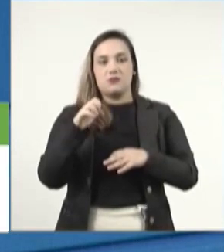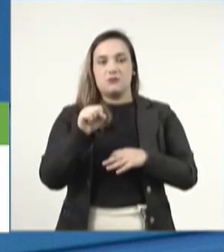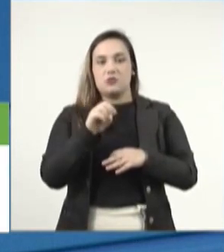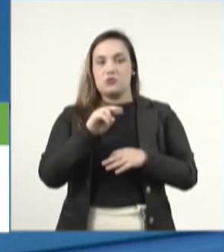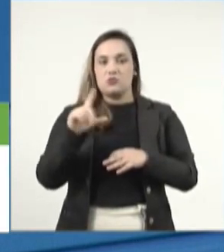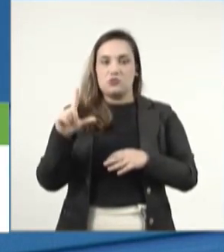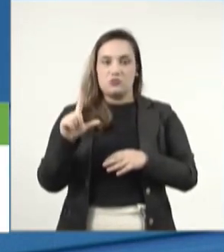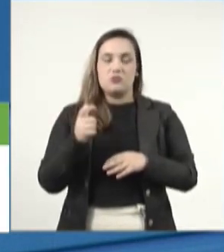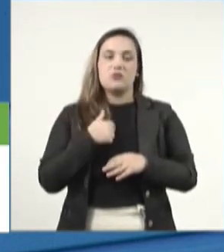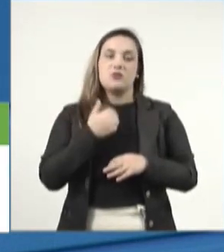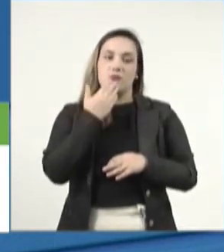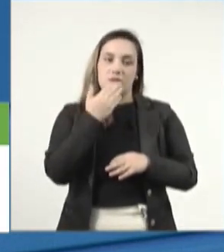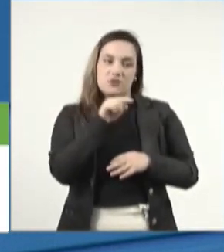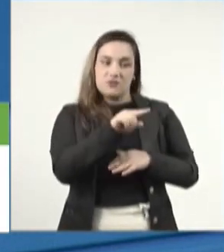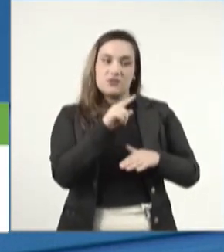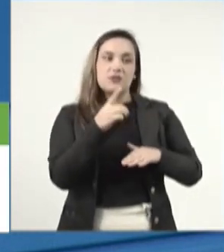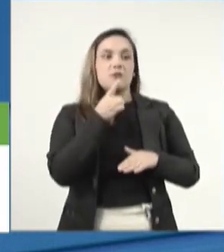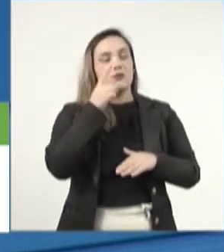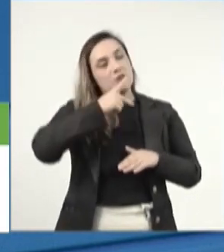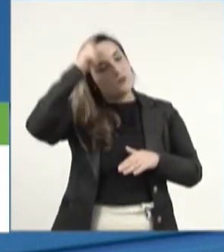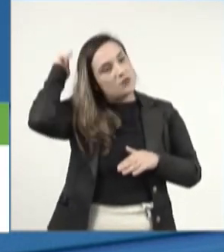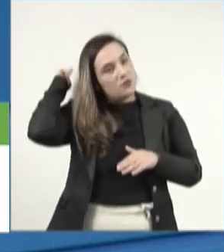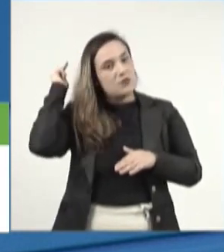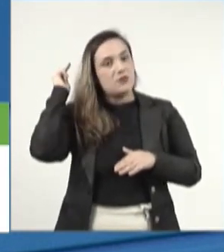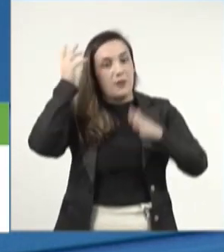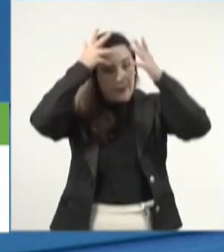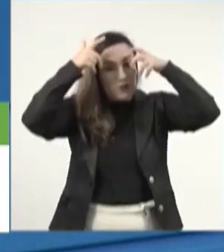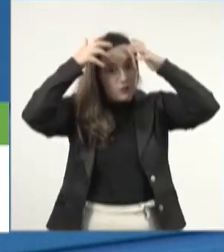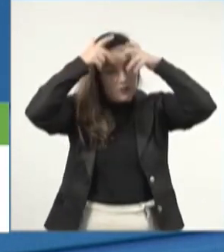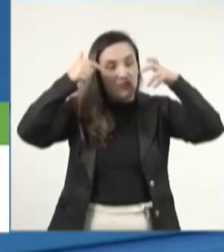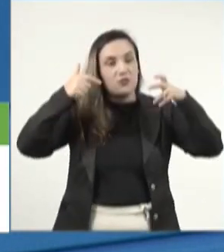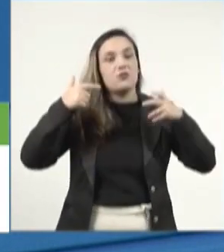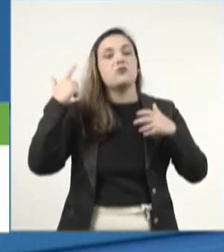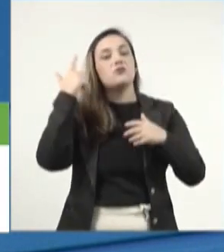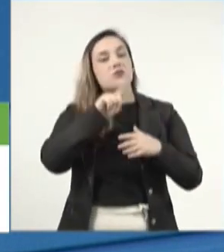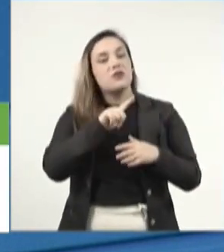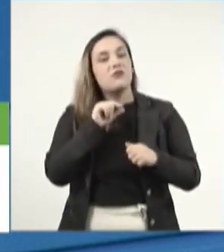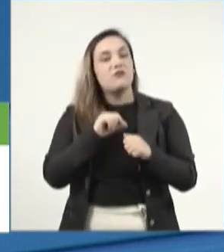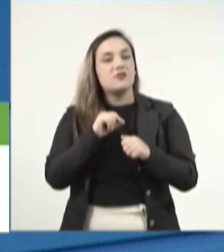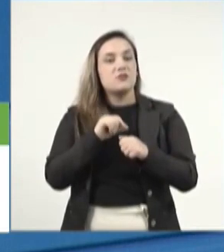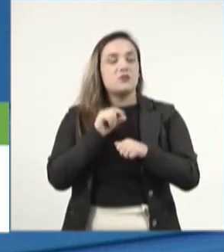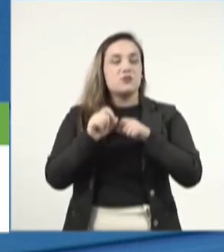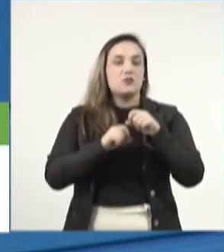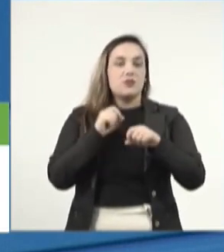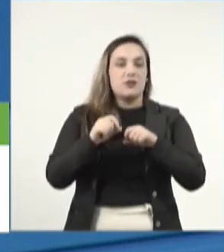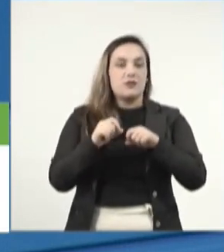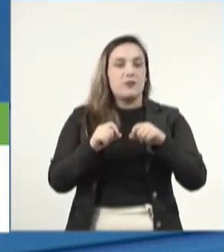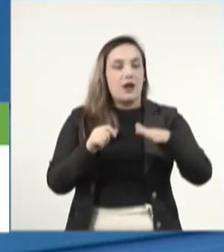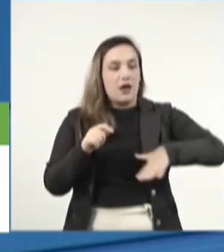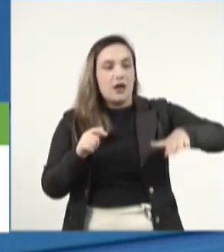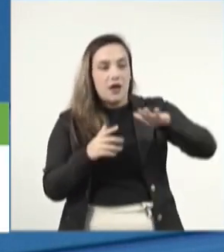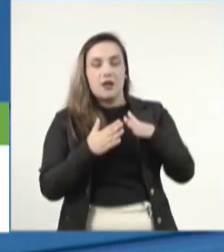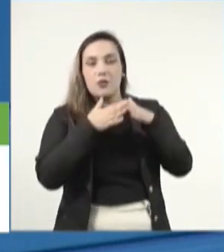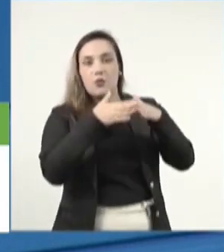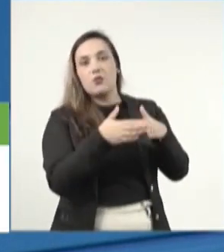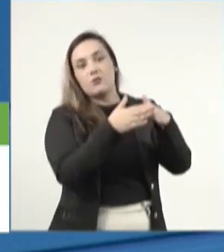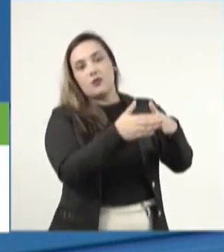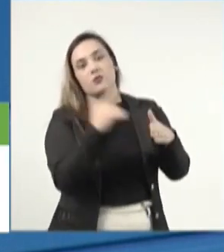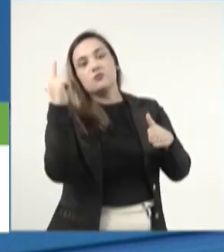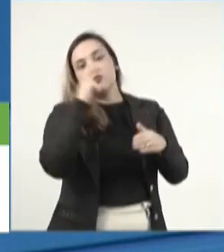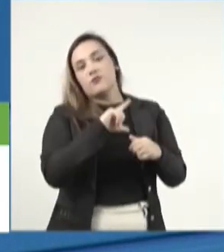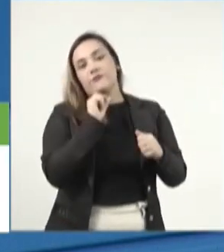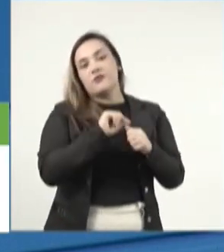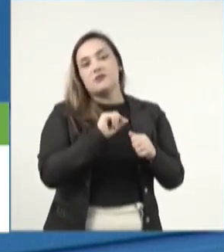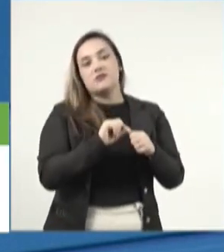fizesse, deputado Paulo Duarte, a rede lá na parte de cima de Corumbá, vamos falar assim,